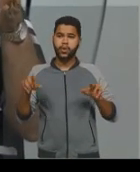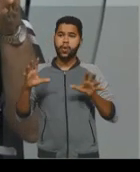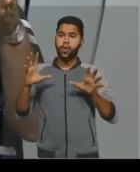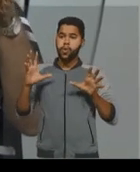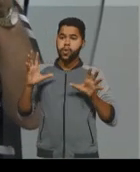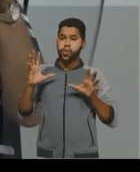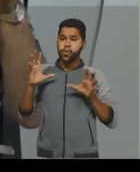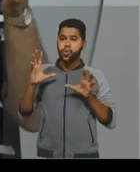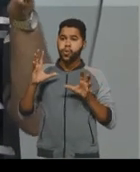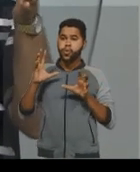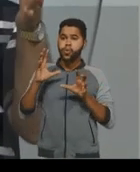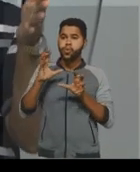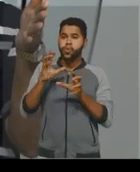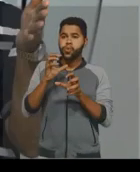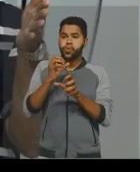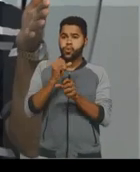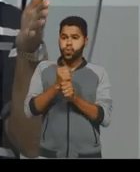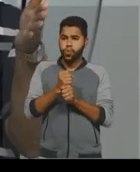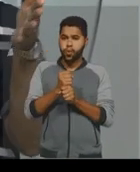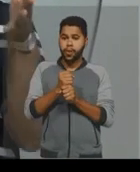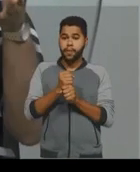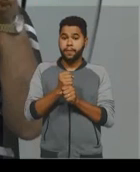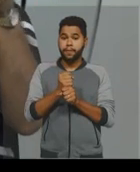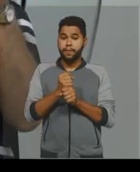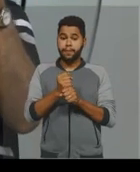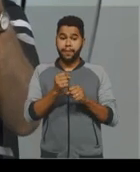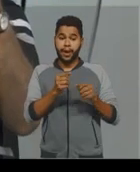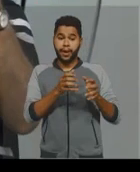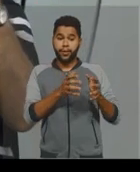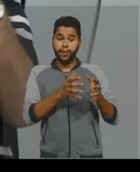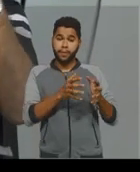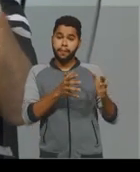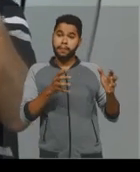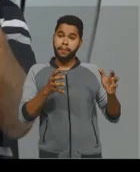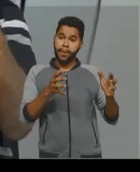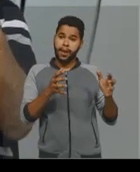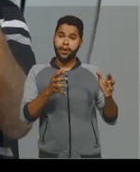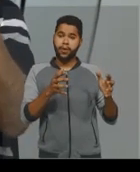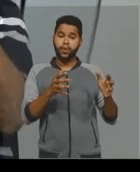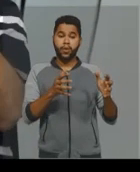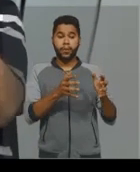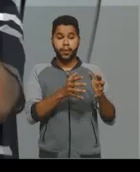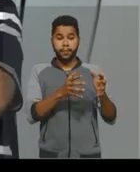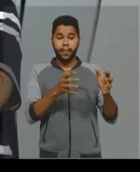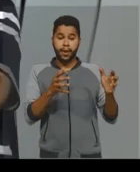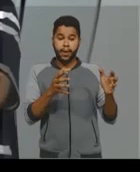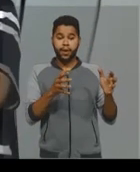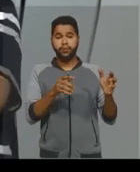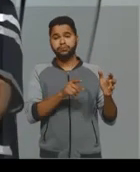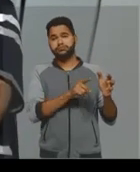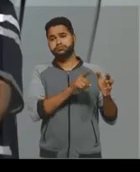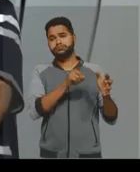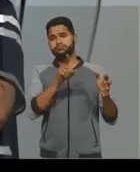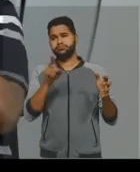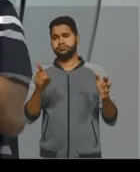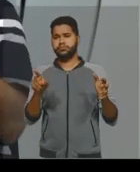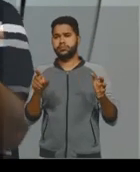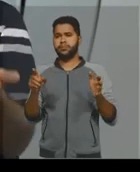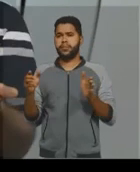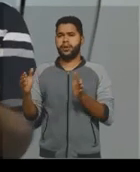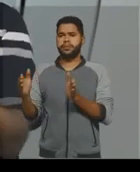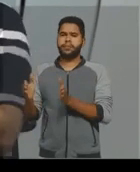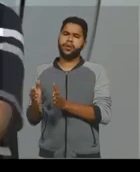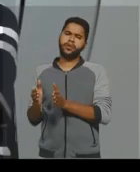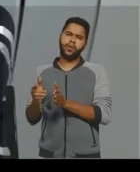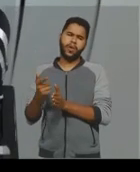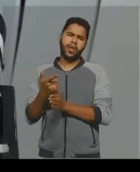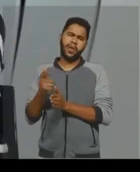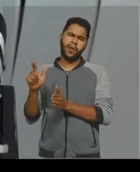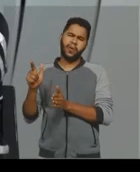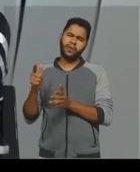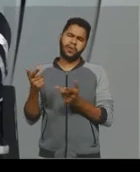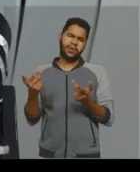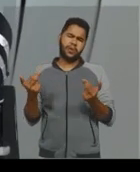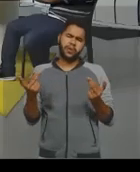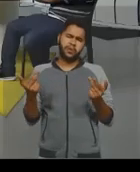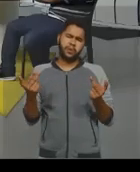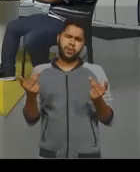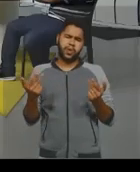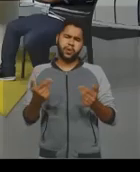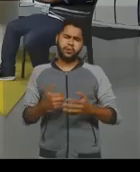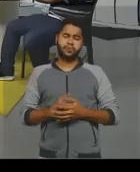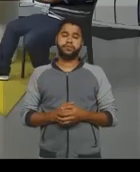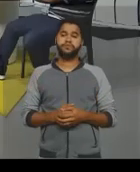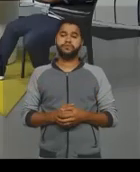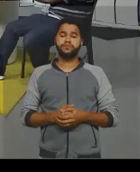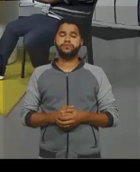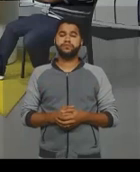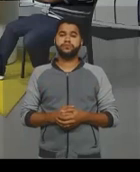do segmento está para a parte maior, assim como a parte maior está para a parte menor. É outra maneira de falar a mesma coisa.